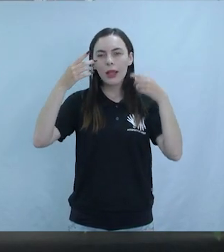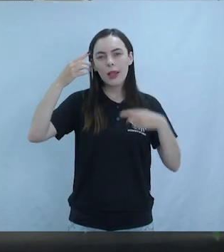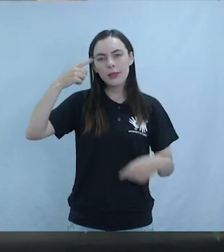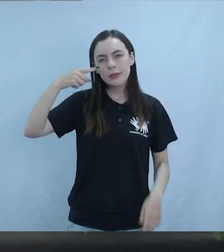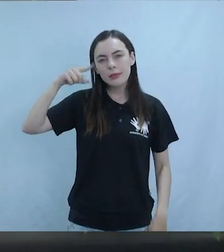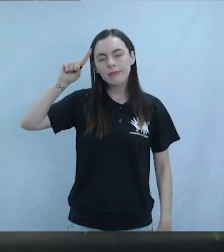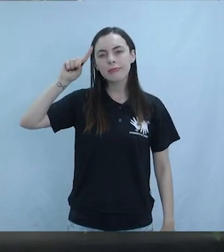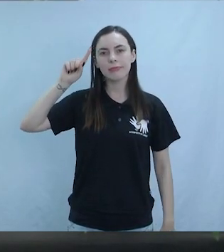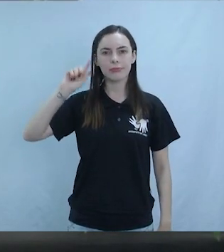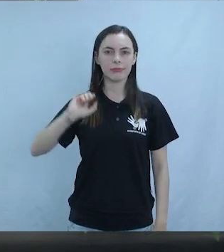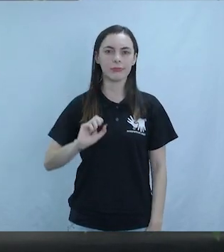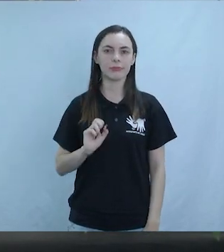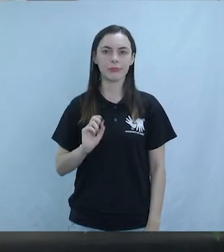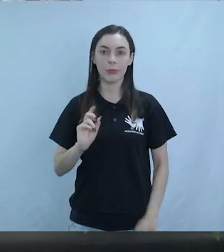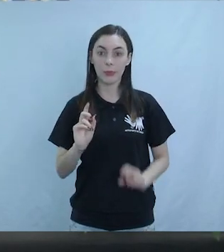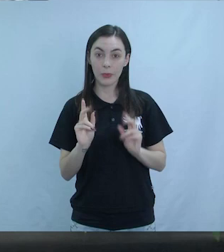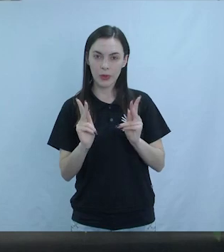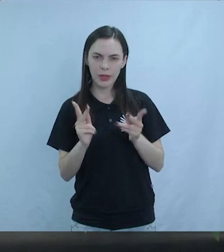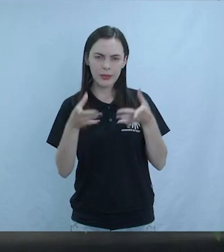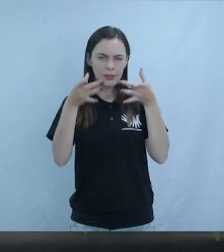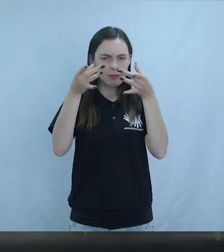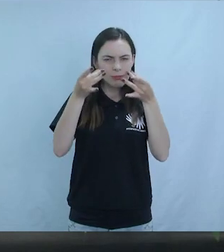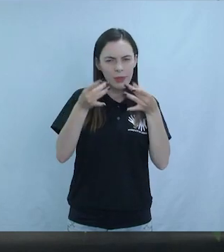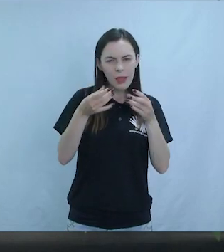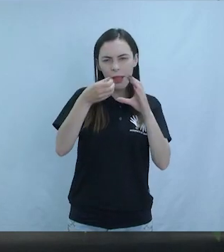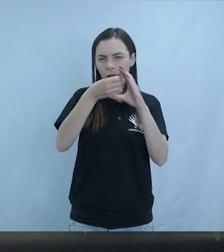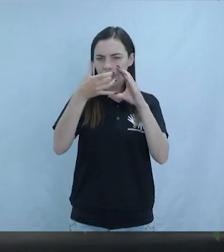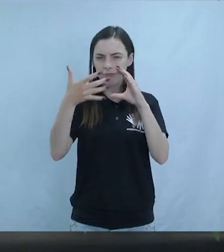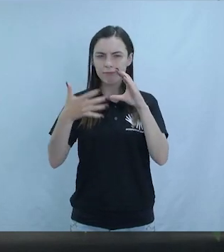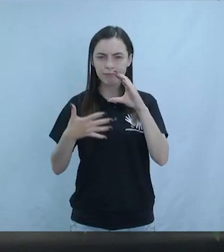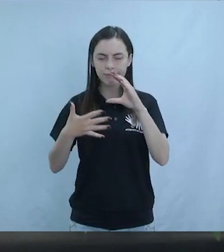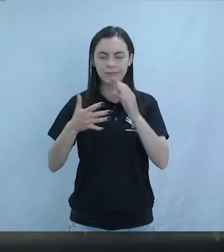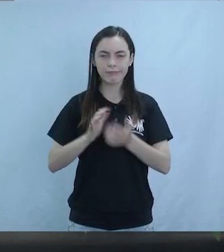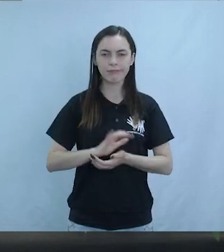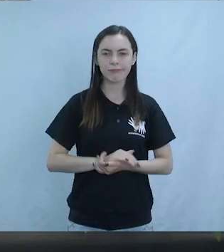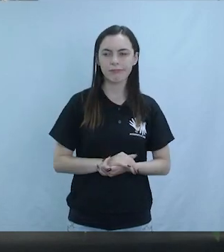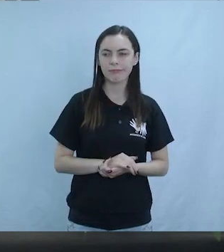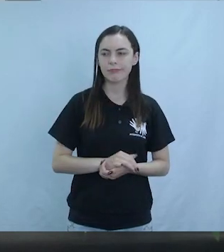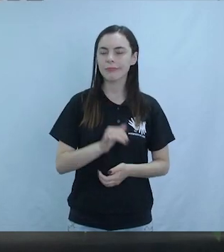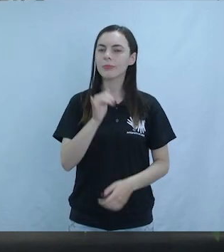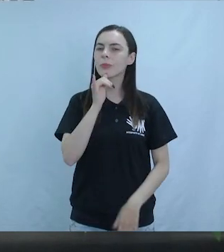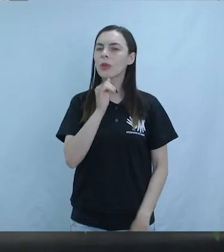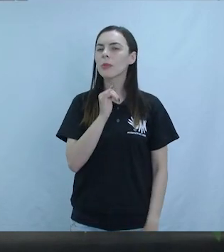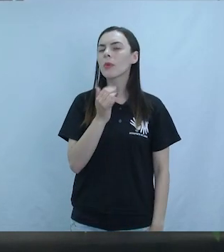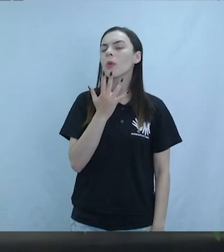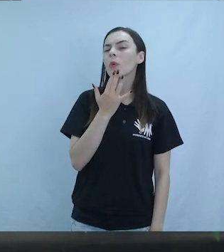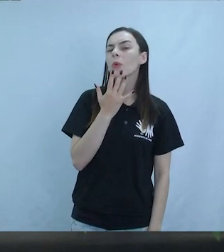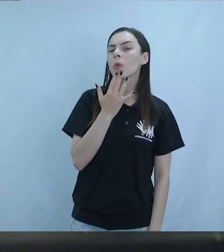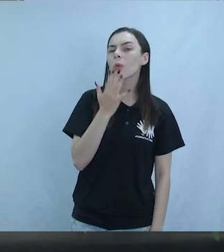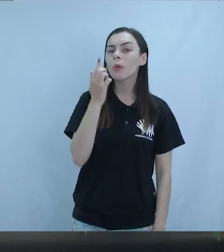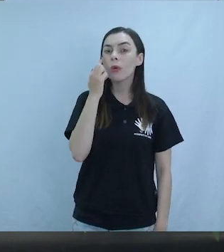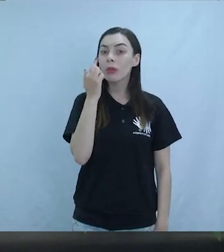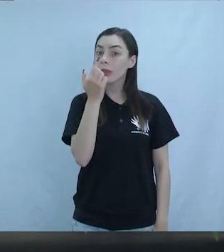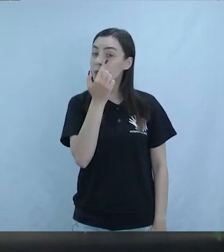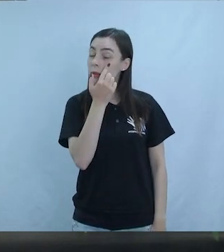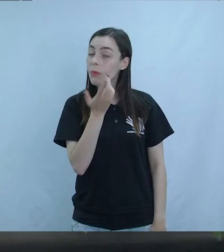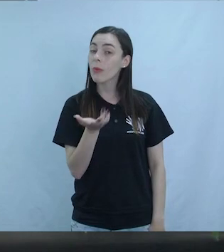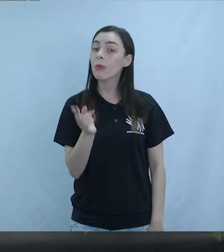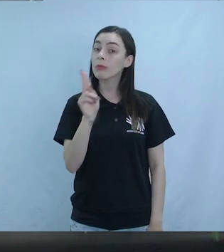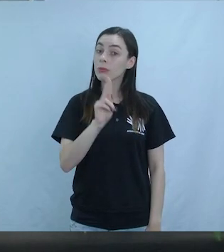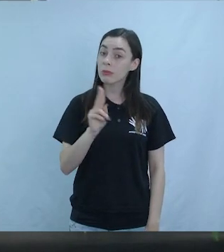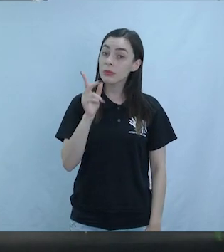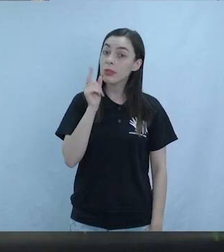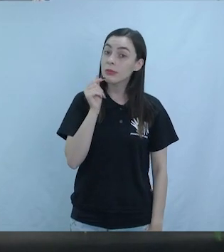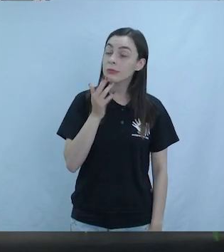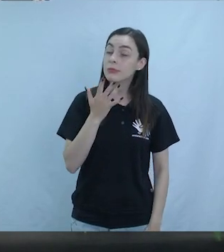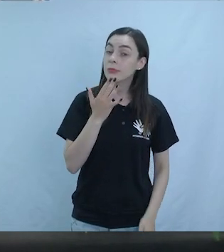os cílios, ok? Detalhes, né? Detalhes mesmo. Sim. Qual que é a cor do teu olho? Daí vai lá e pinta